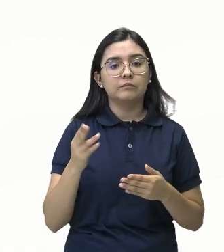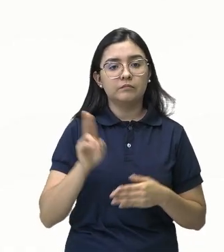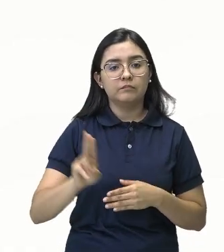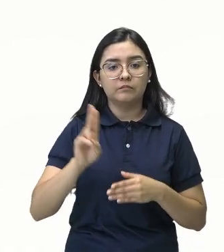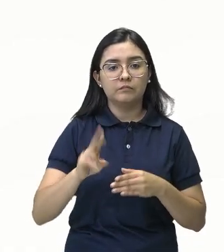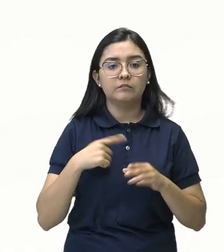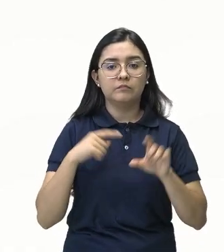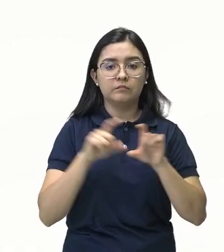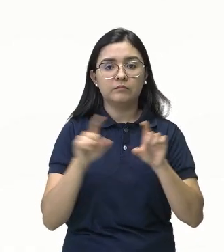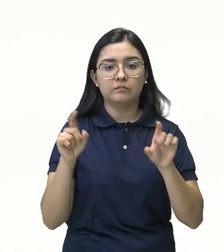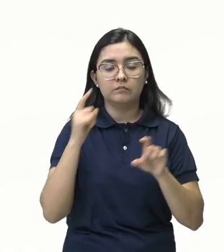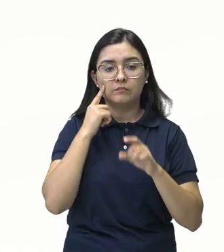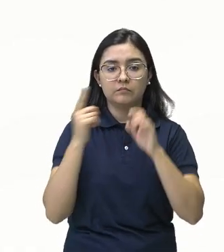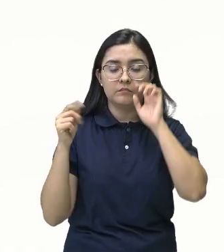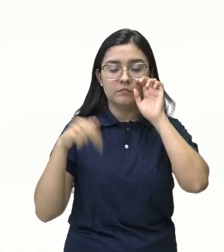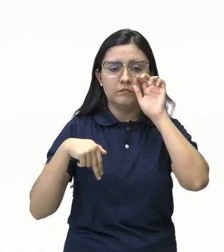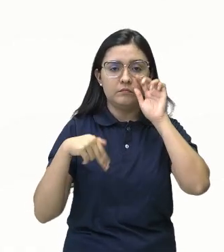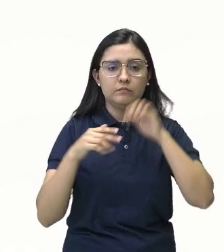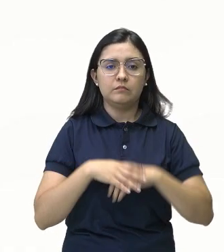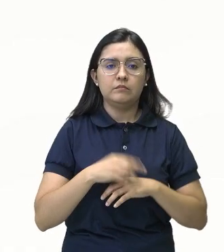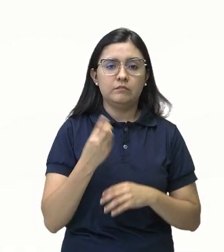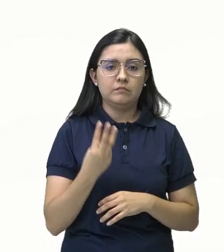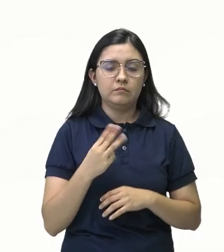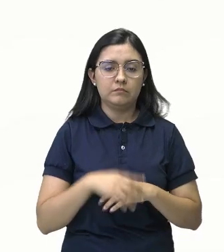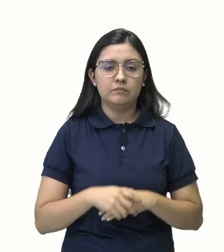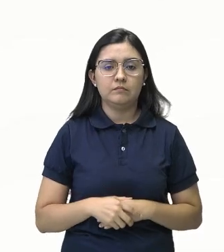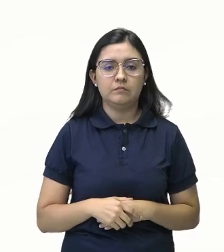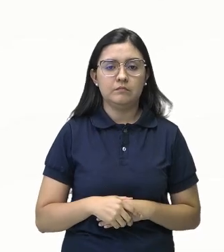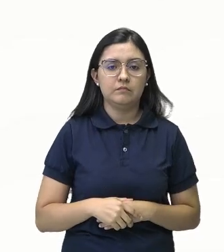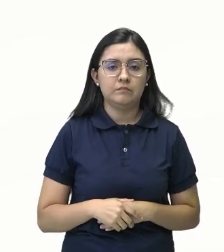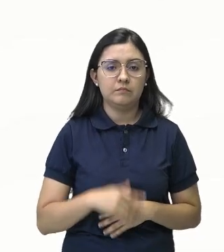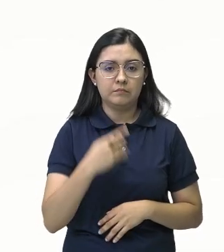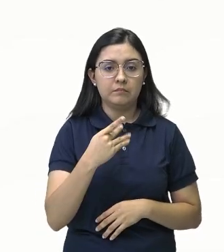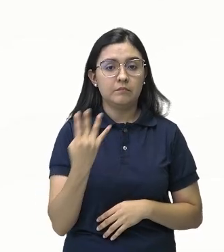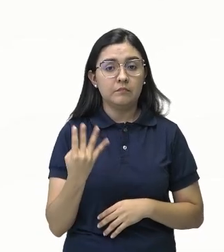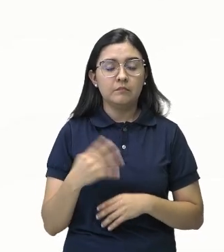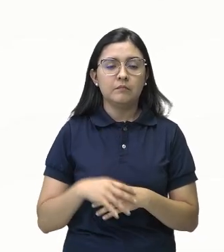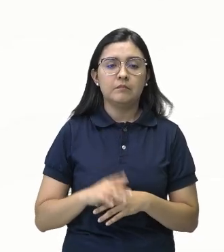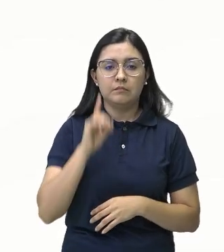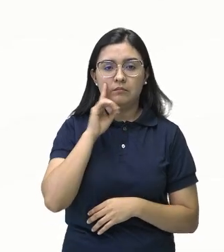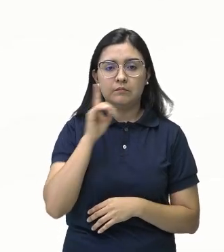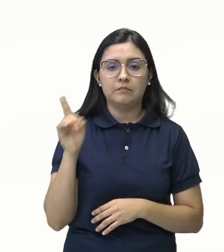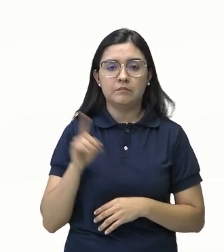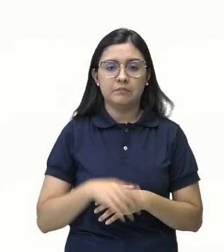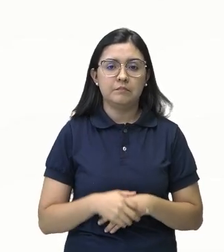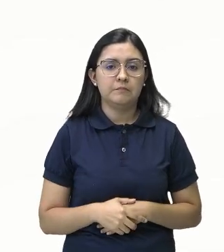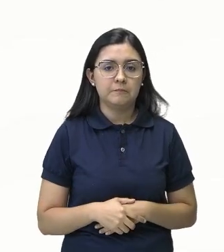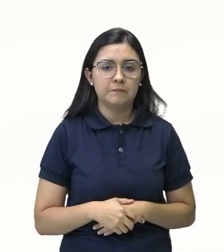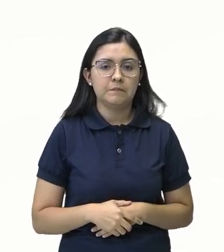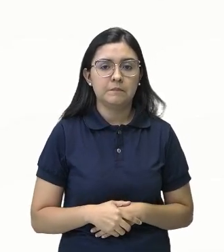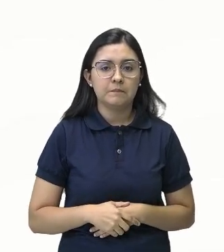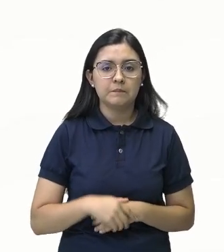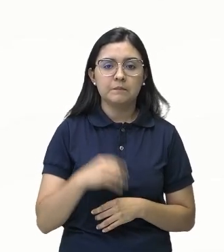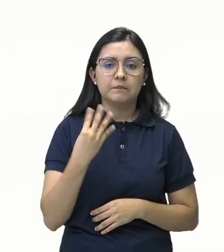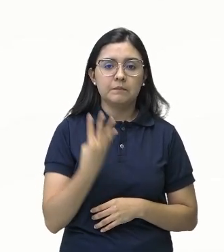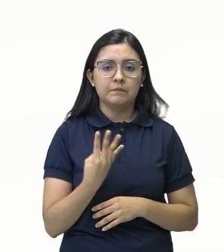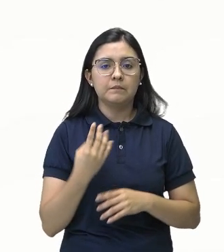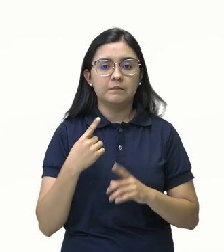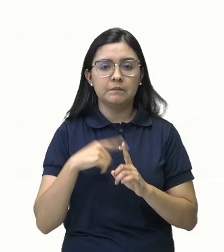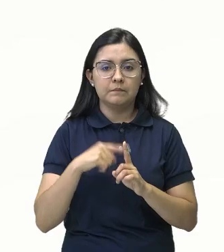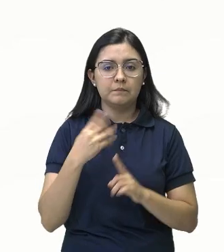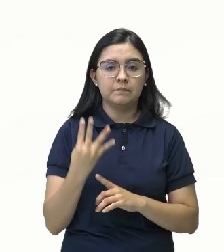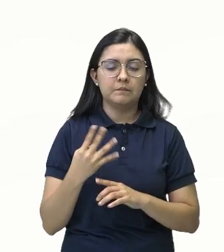nossa fórmula, no lugar do N, 3, no lugar do P, 4. Então, aqui, ó, N, 3 e